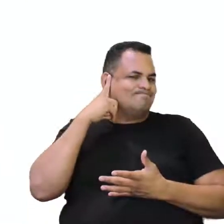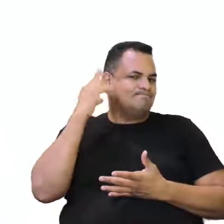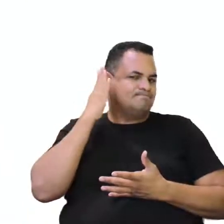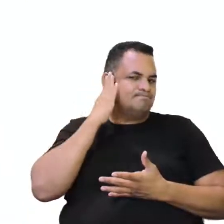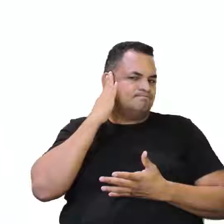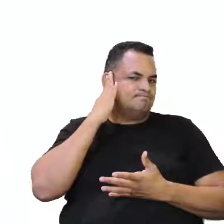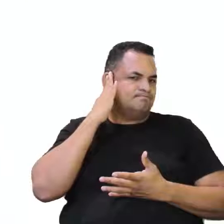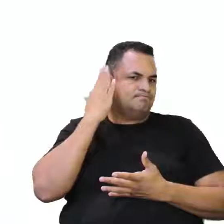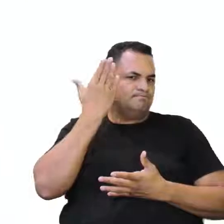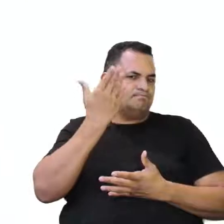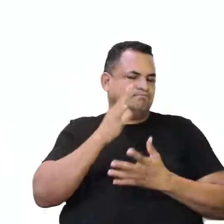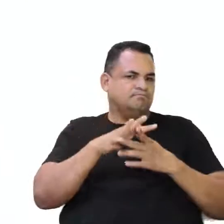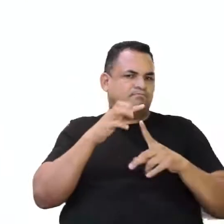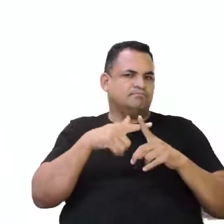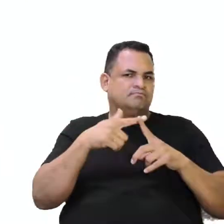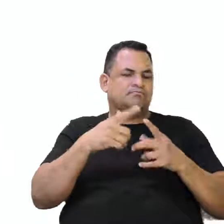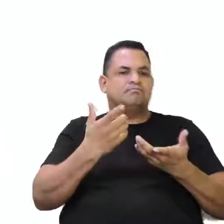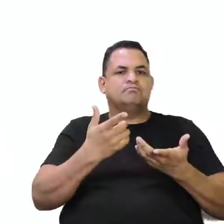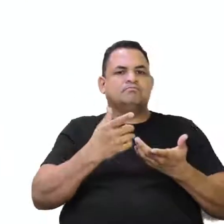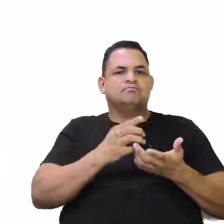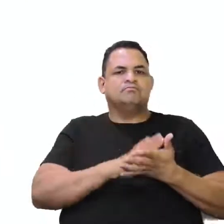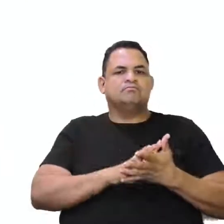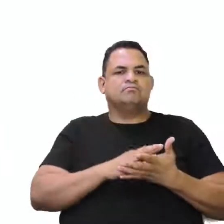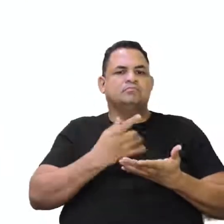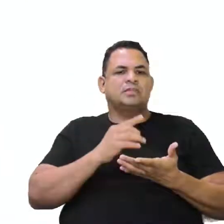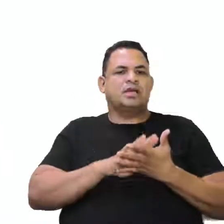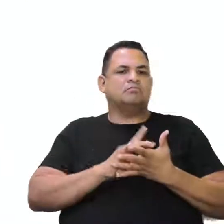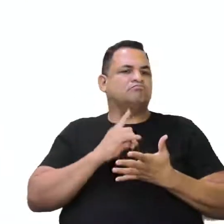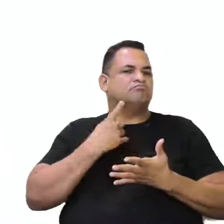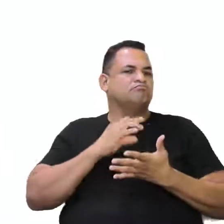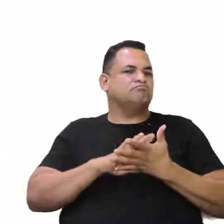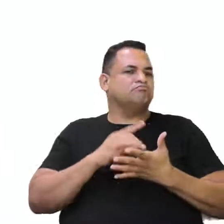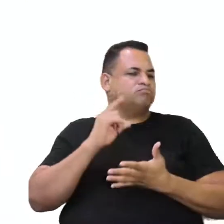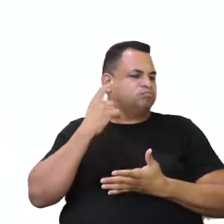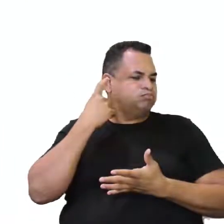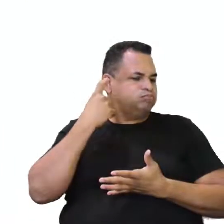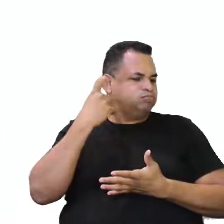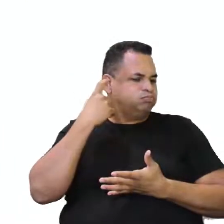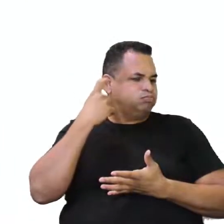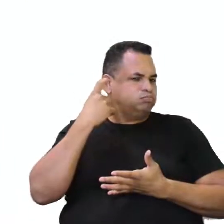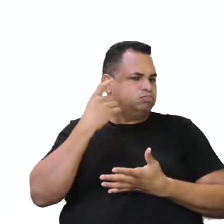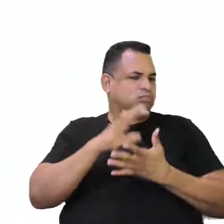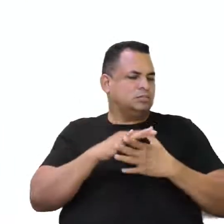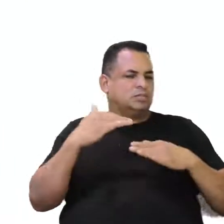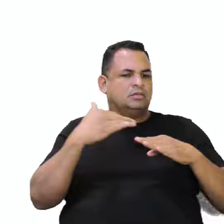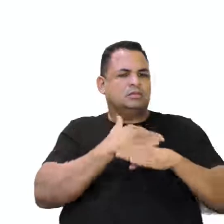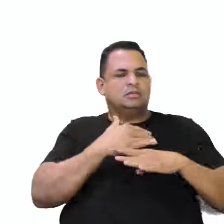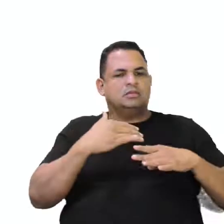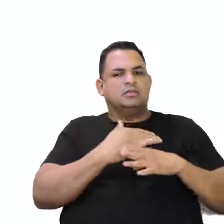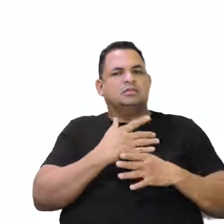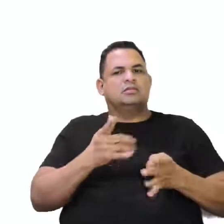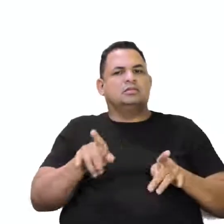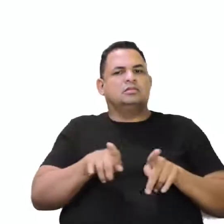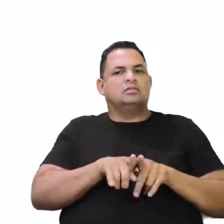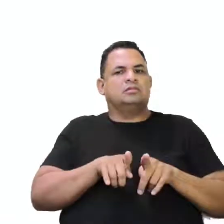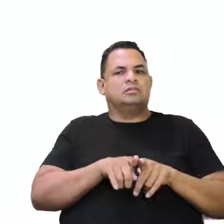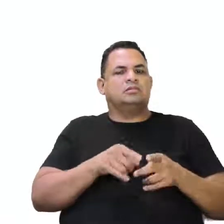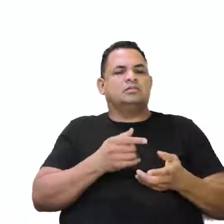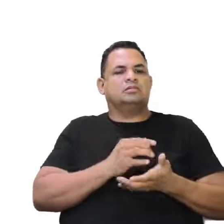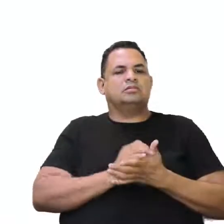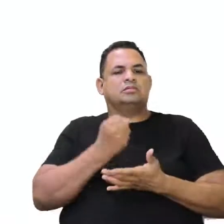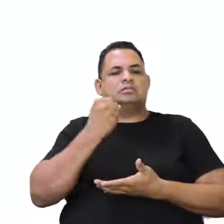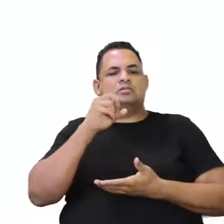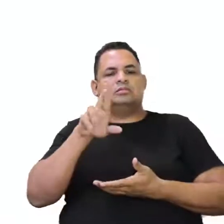os ouvidos, porque a gente tem a poluição sonora provocada dos grandes centros urbanos, a